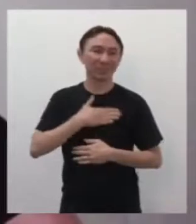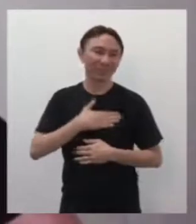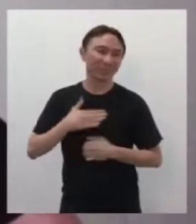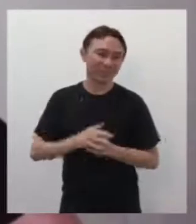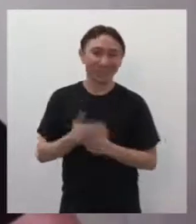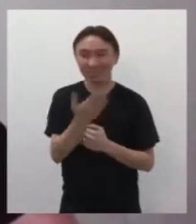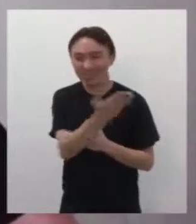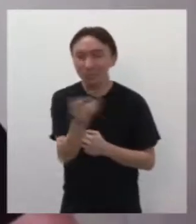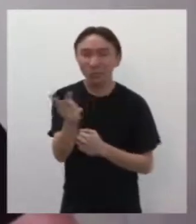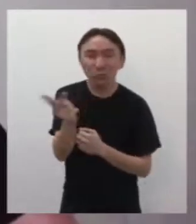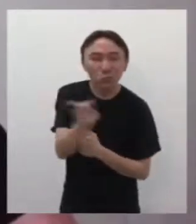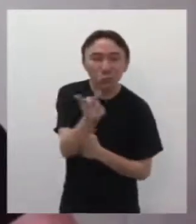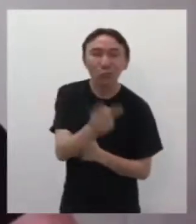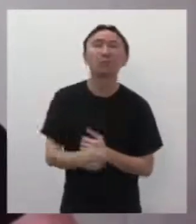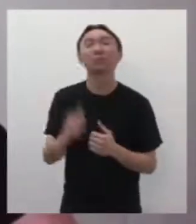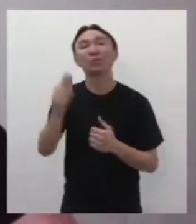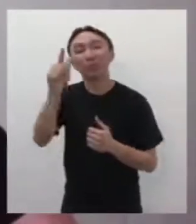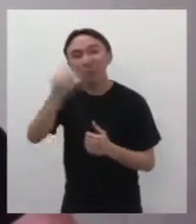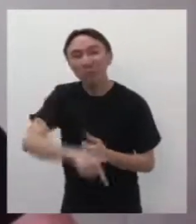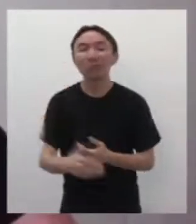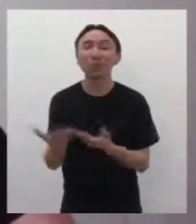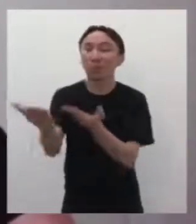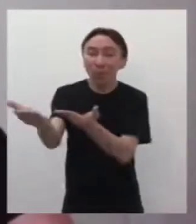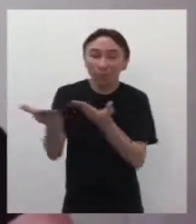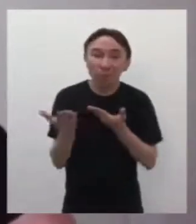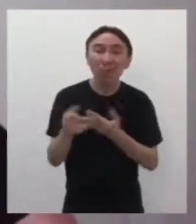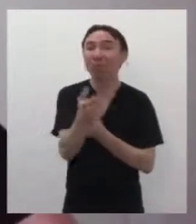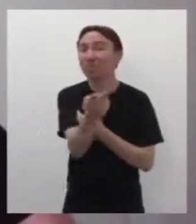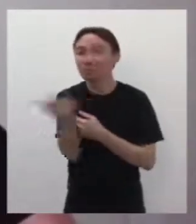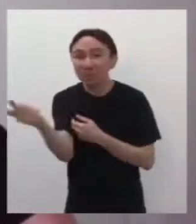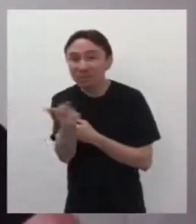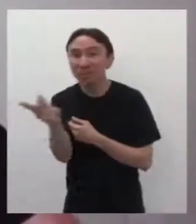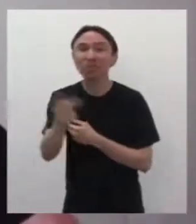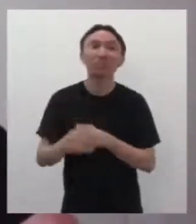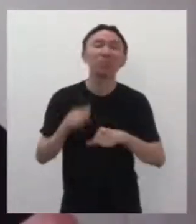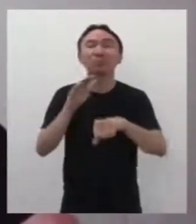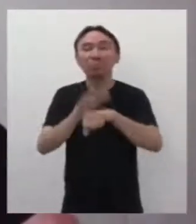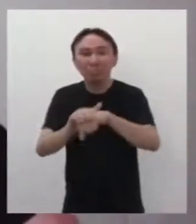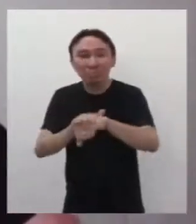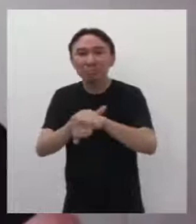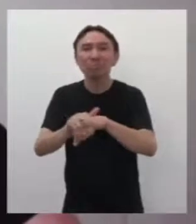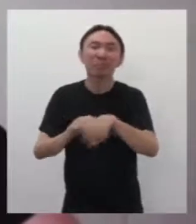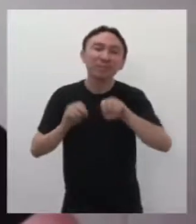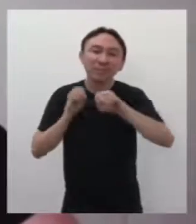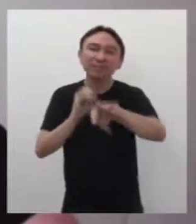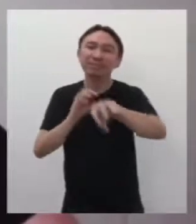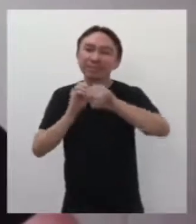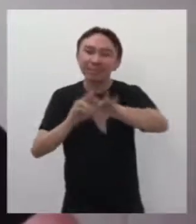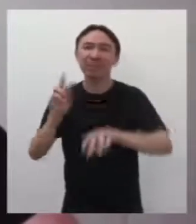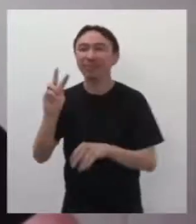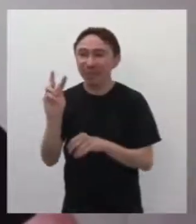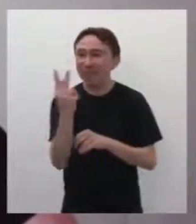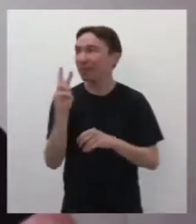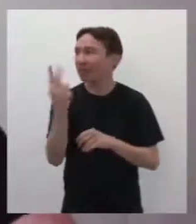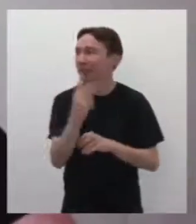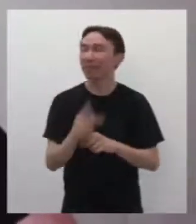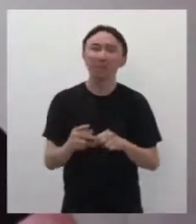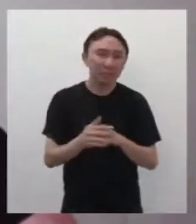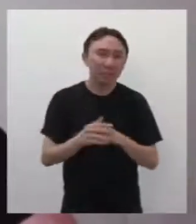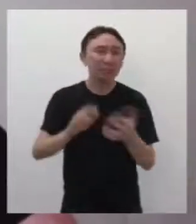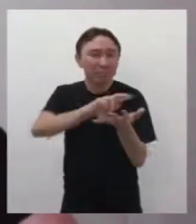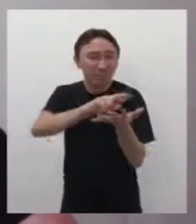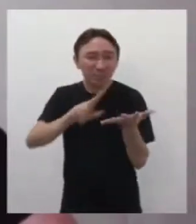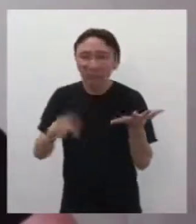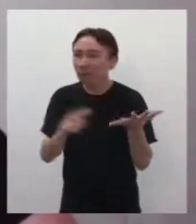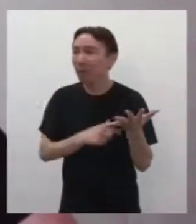A gente já convida vocês para uma conversa sobre ensino híbrido e sobre a plataforma